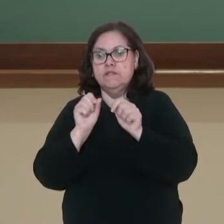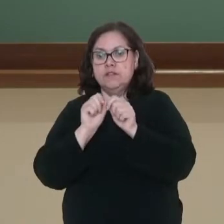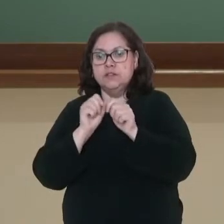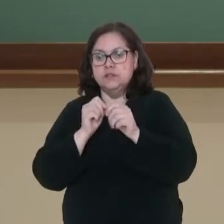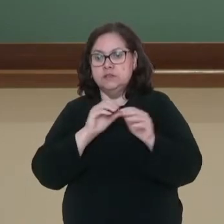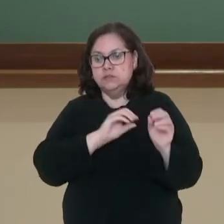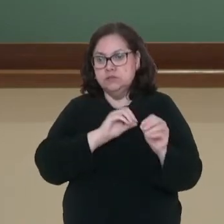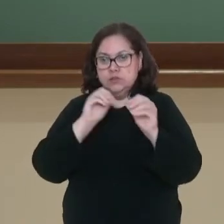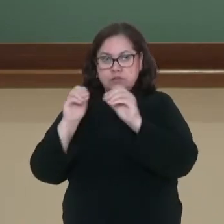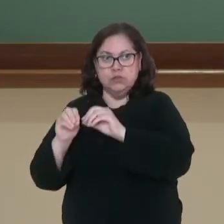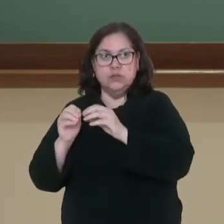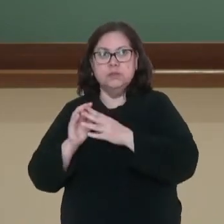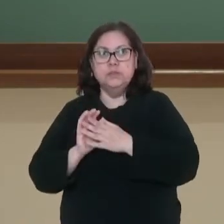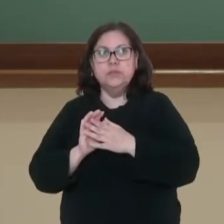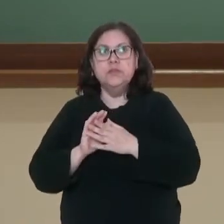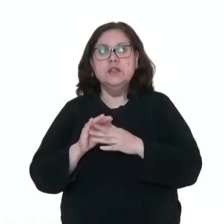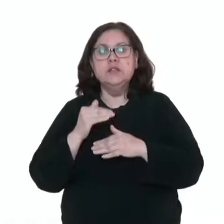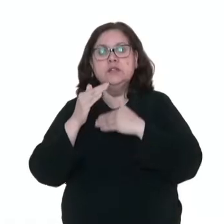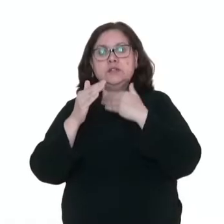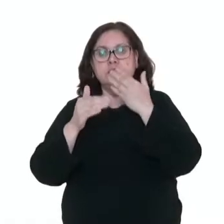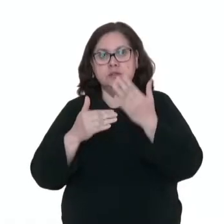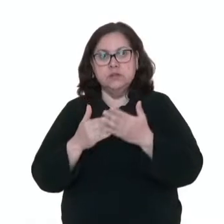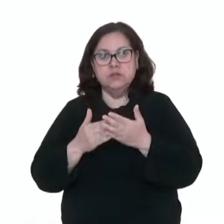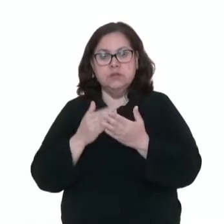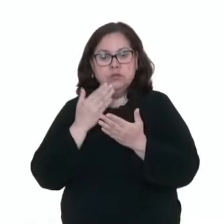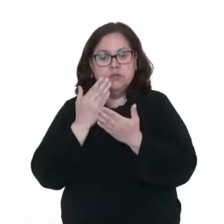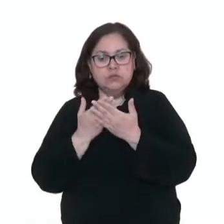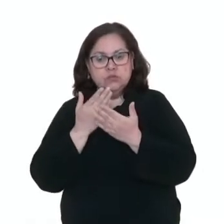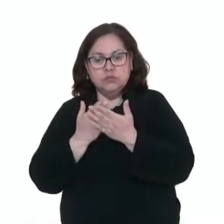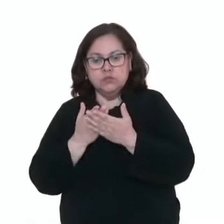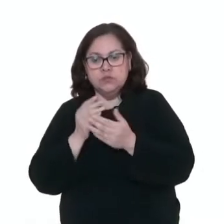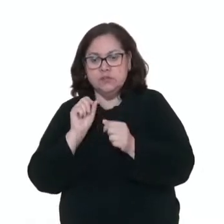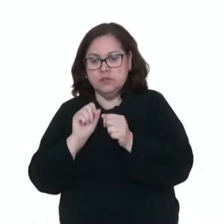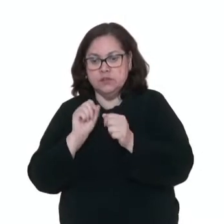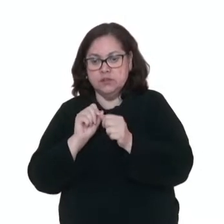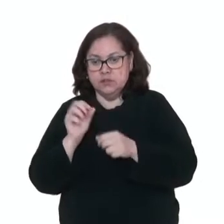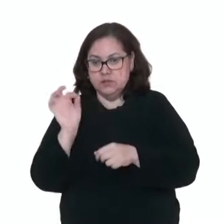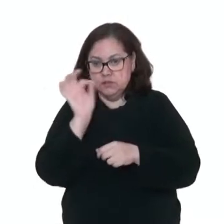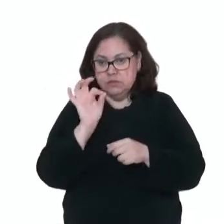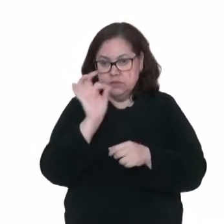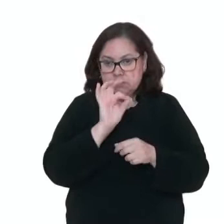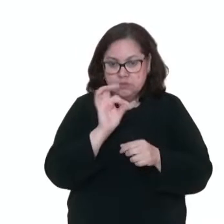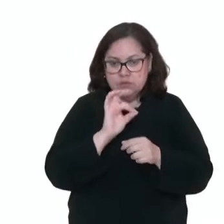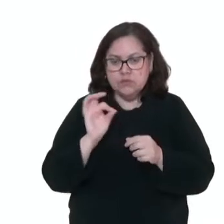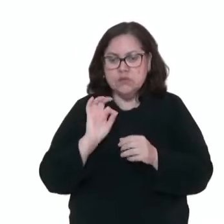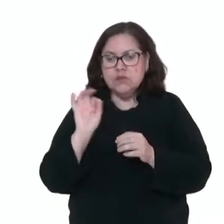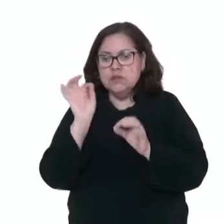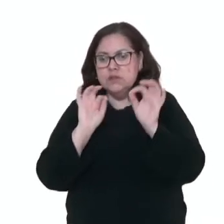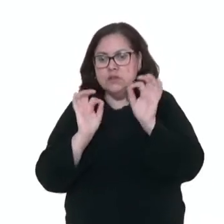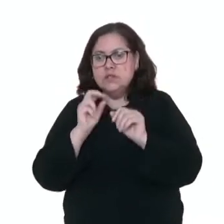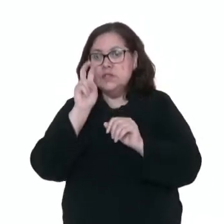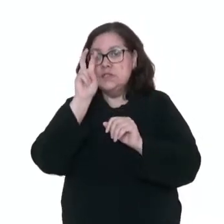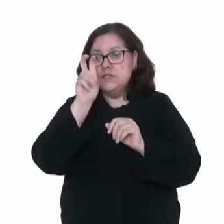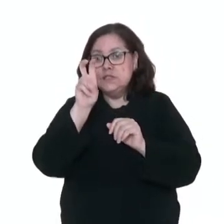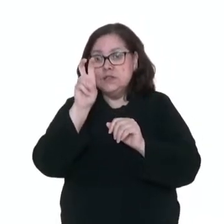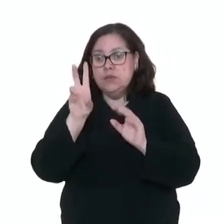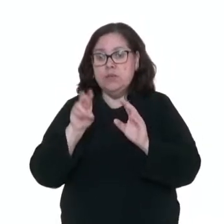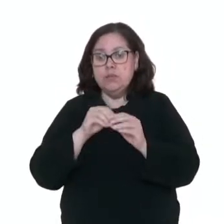crossing over e tudo mais. Desde então, estudos conduzidos nessas moscas levaram a 5 premiações no